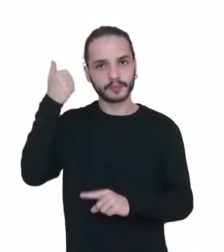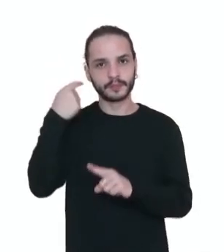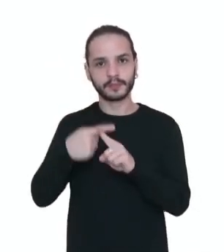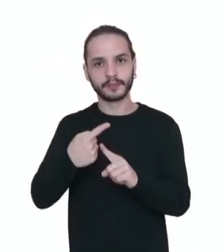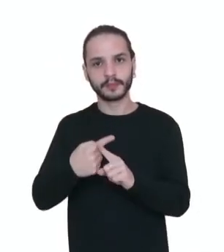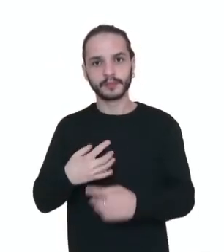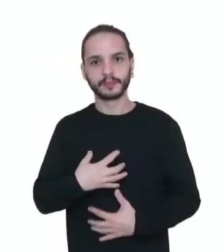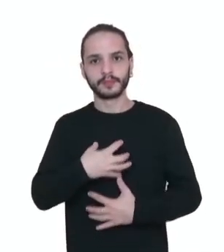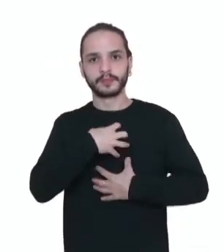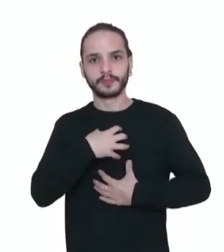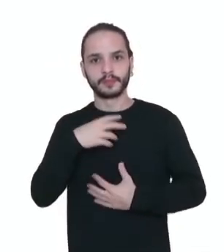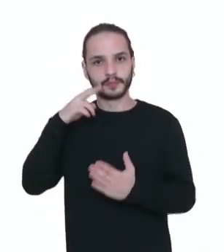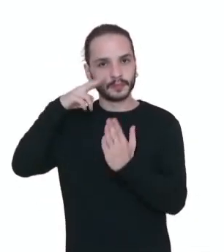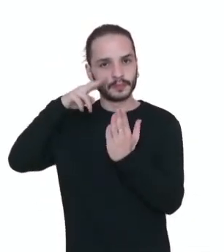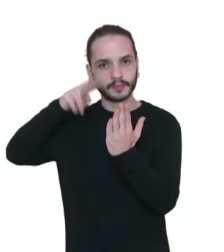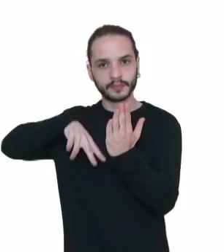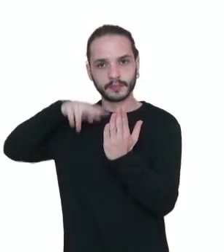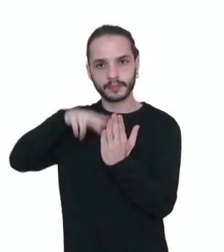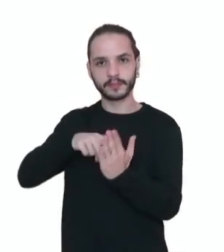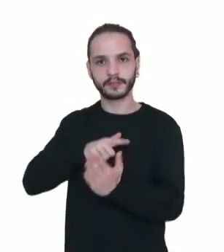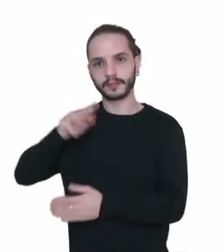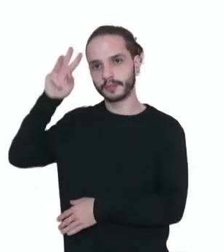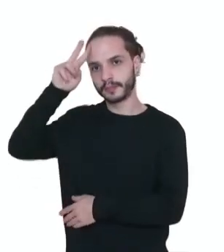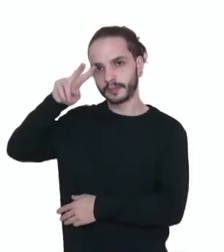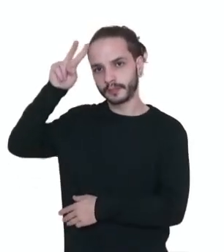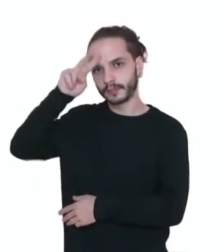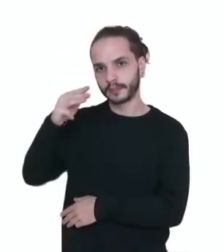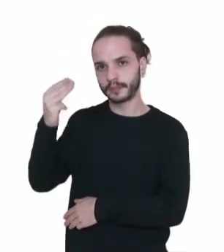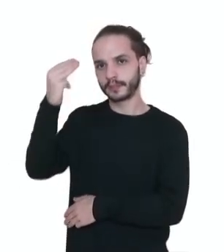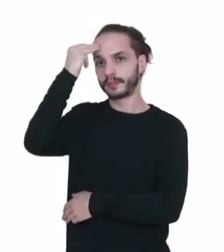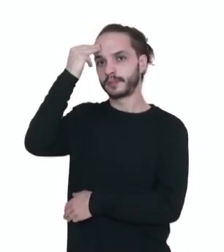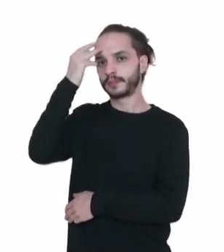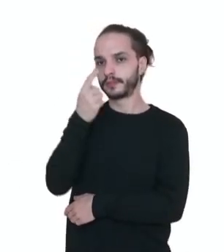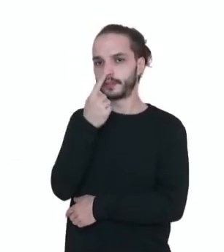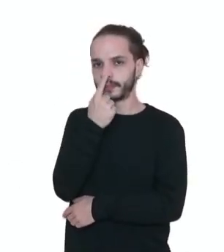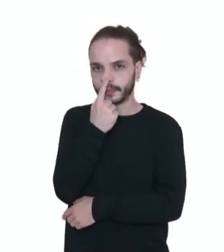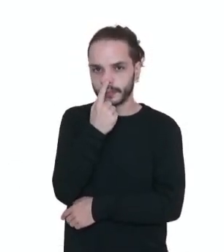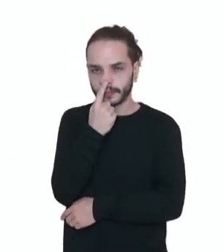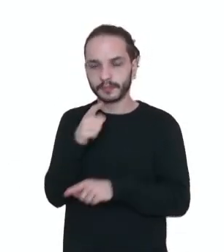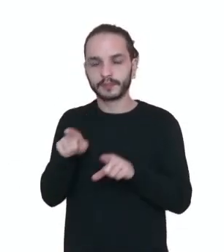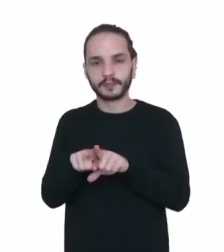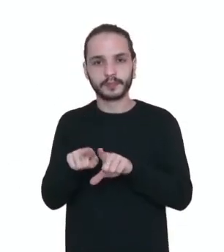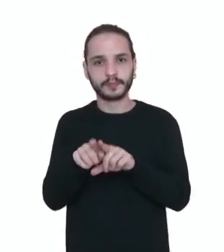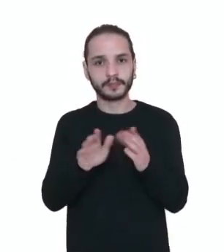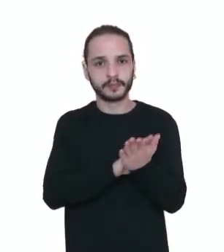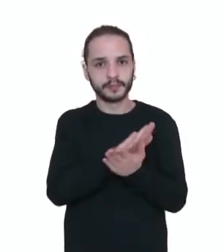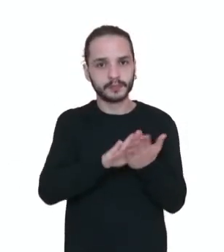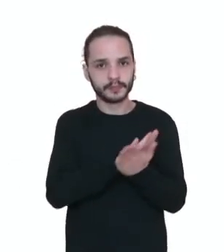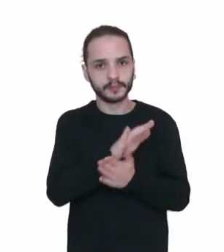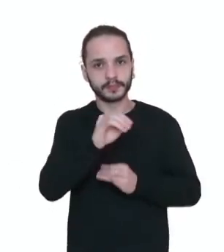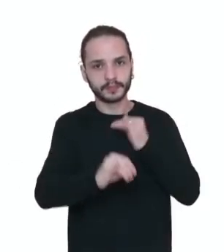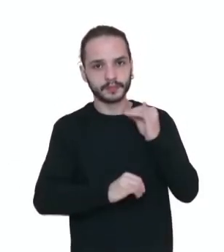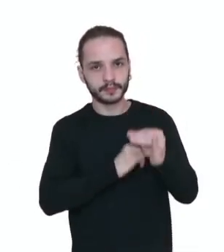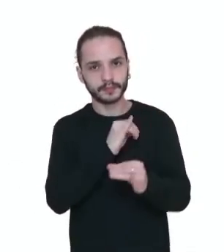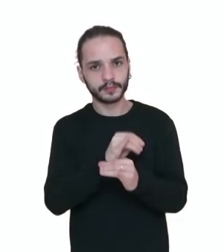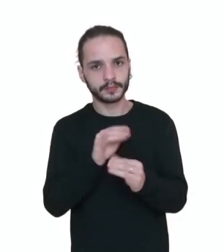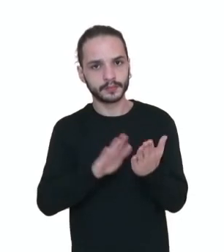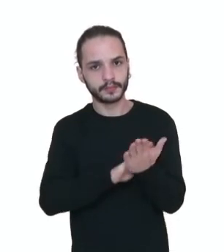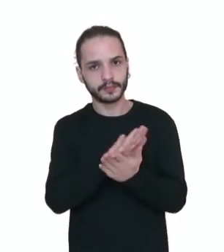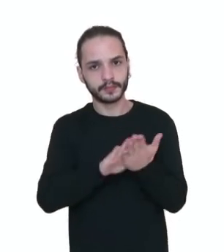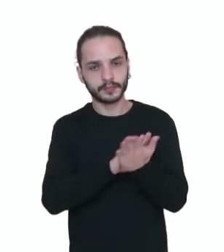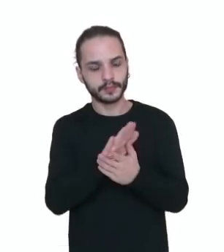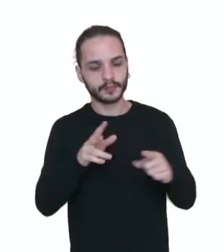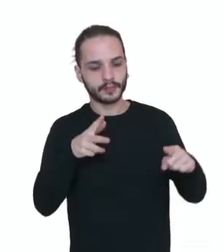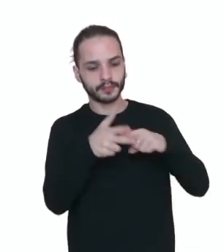nesse suporte ativa memórias afetivas. Além disso, sem acesso à internet ou às interatividades virtuais, o leitor